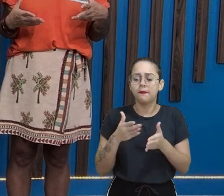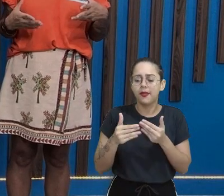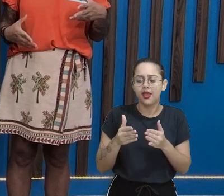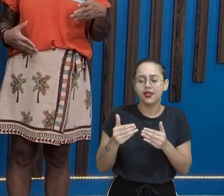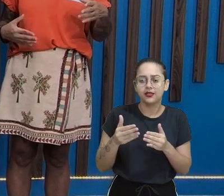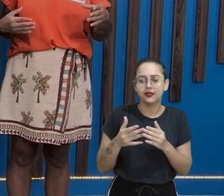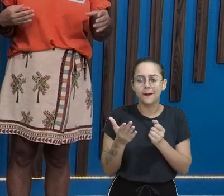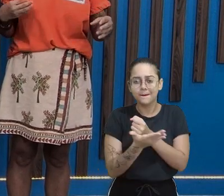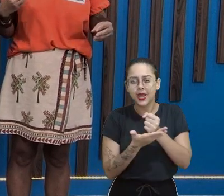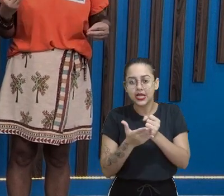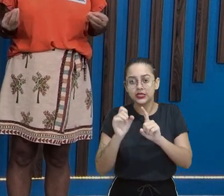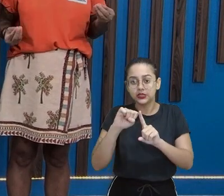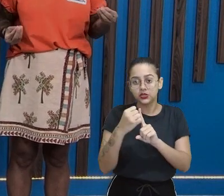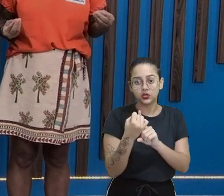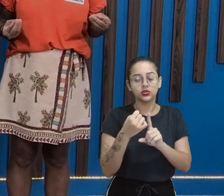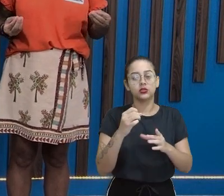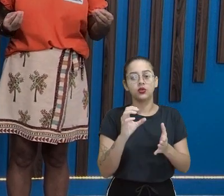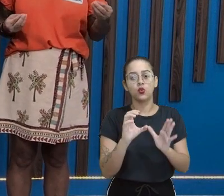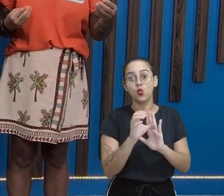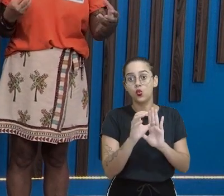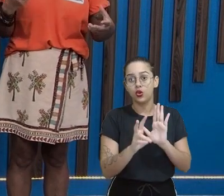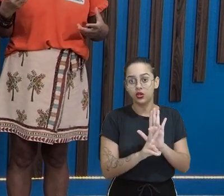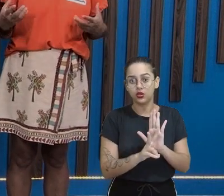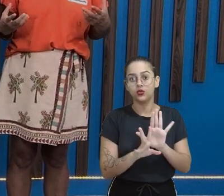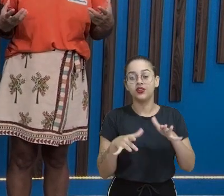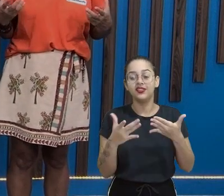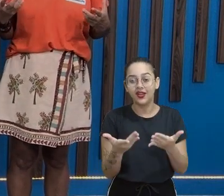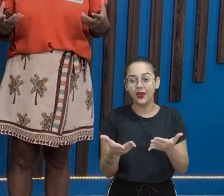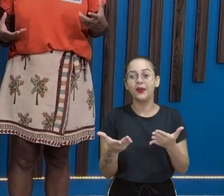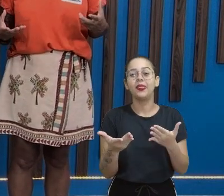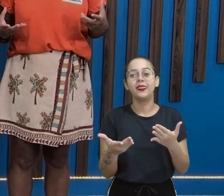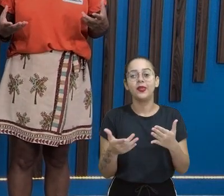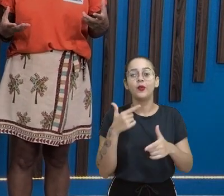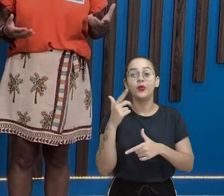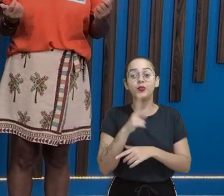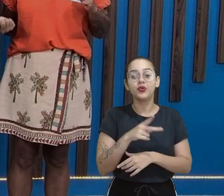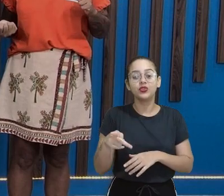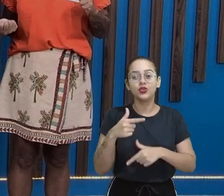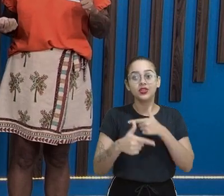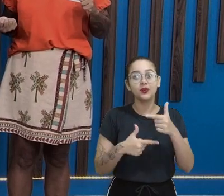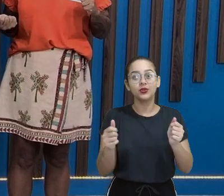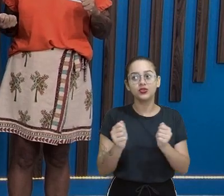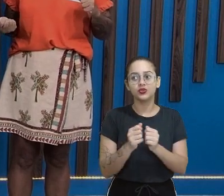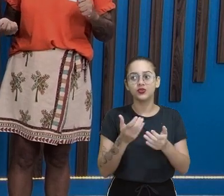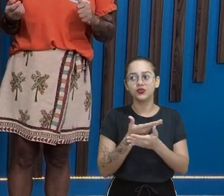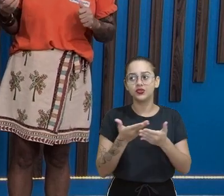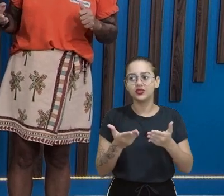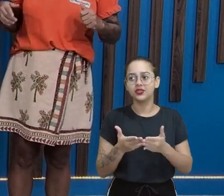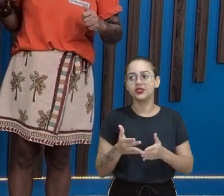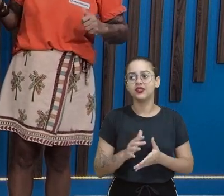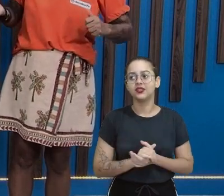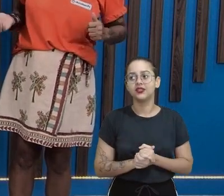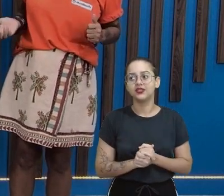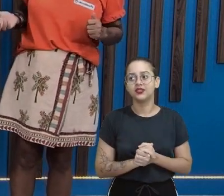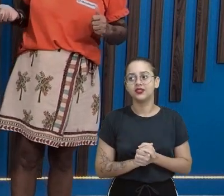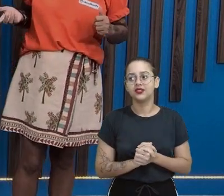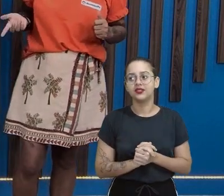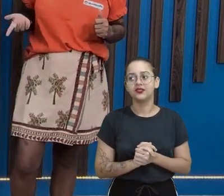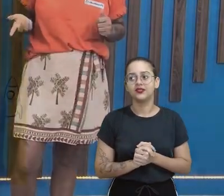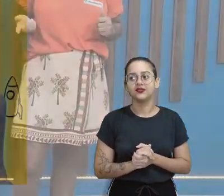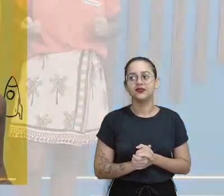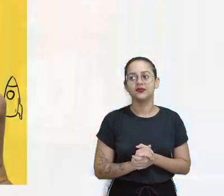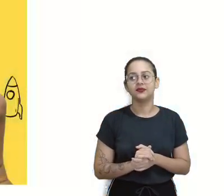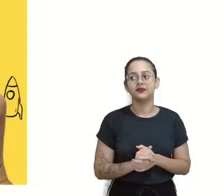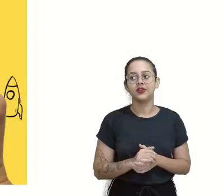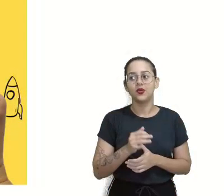nacional curricular, né? Que aí os professores vêm trabalhando com vocês. Como Armando disse, ó, a gente não pensava em profissões. Chega na tela